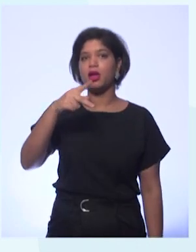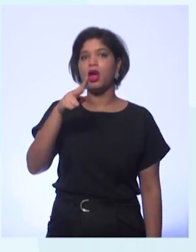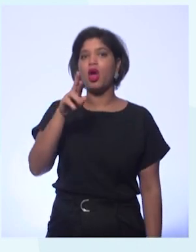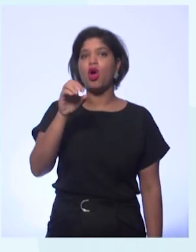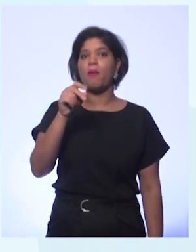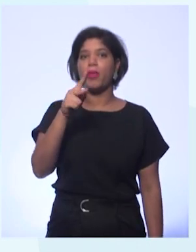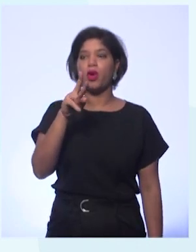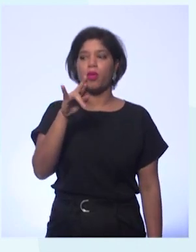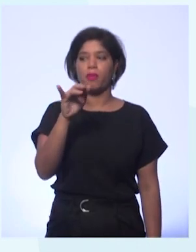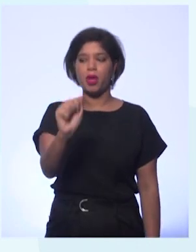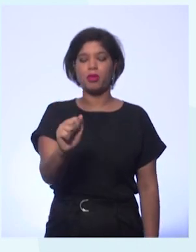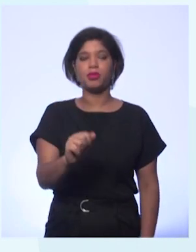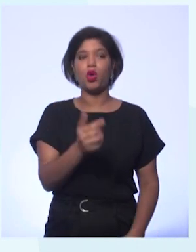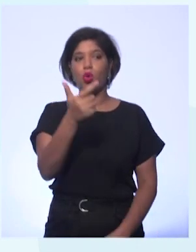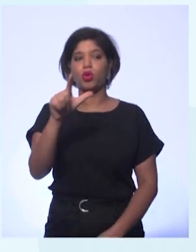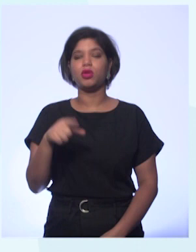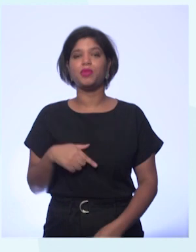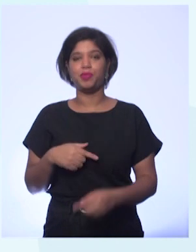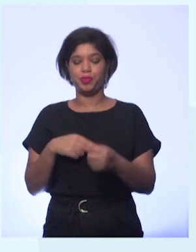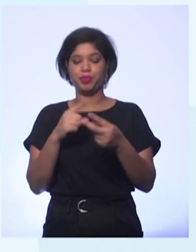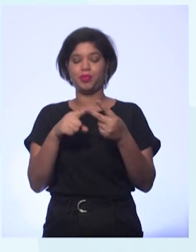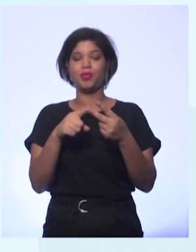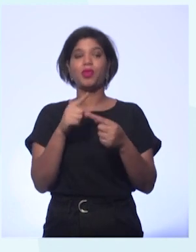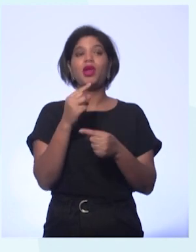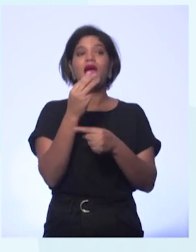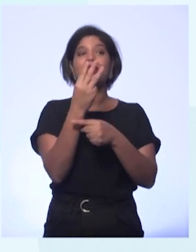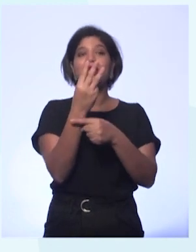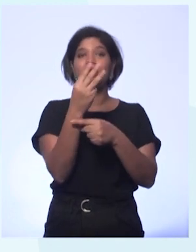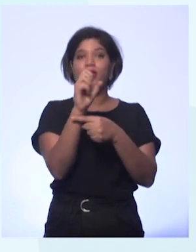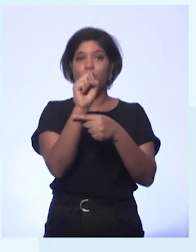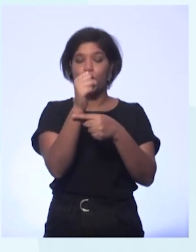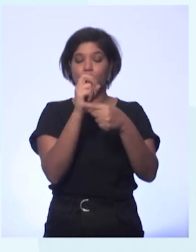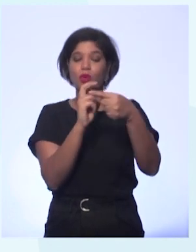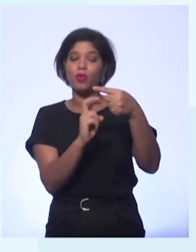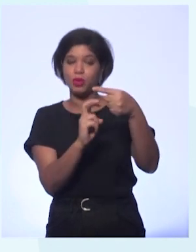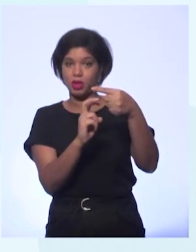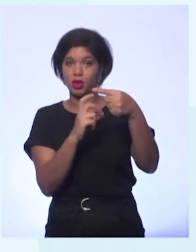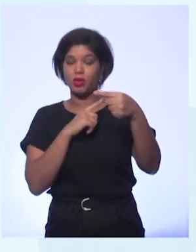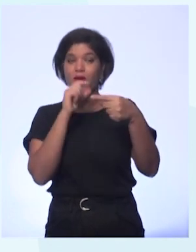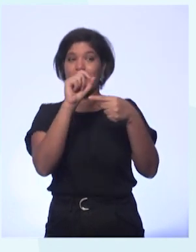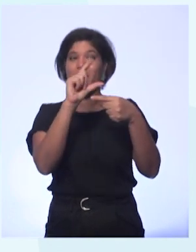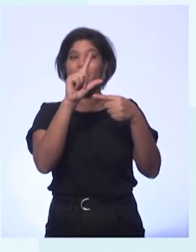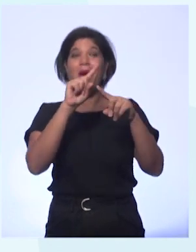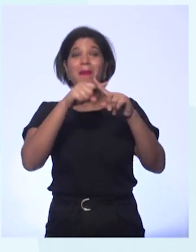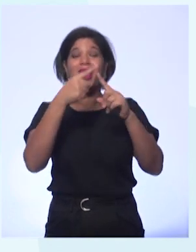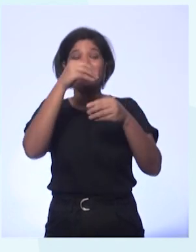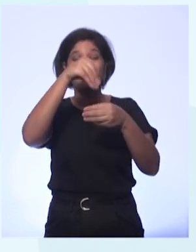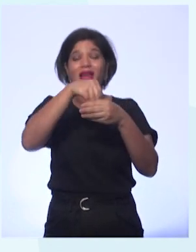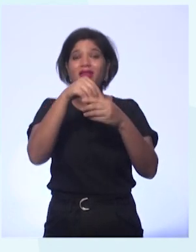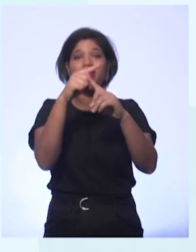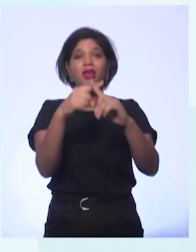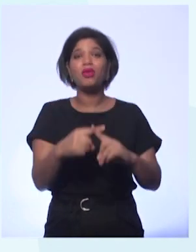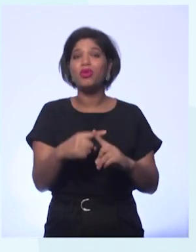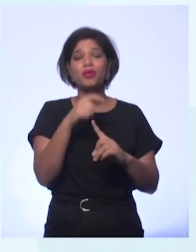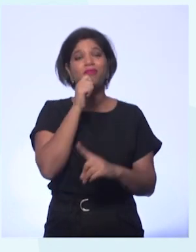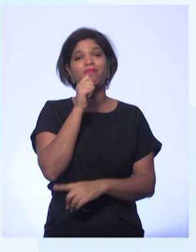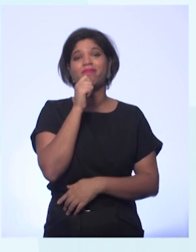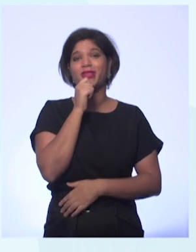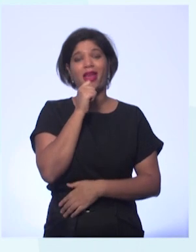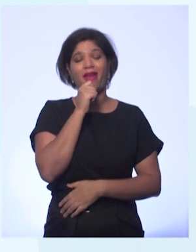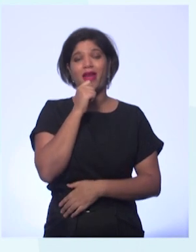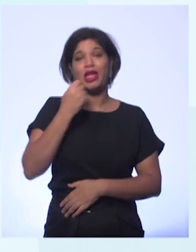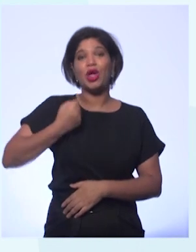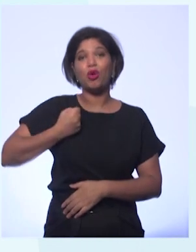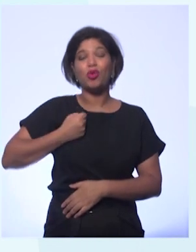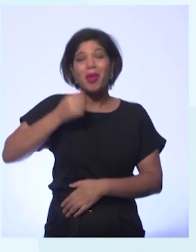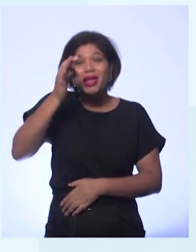38 quintos. Olha, o 38 é maior que o 5, mas o 38 não é da tabuada do 5. Então, não vai dar um valor exato